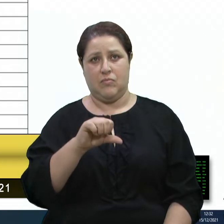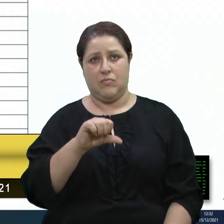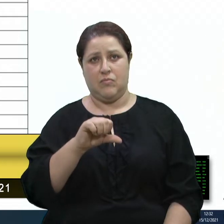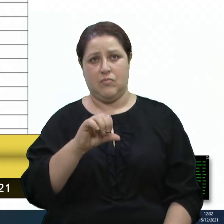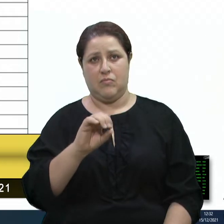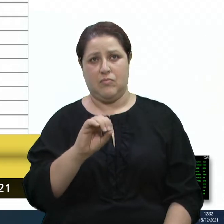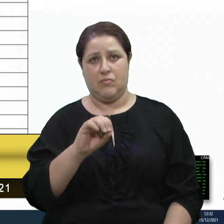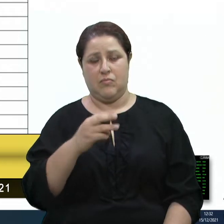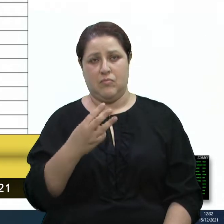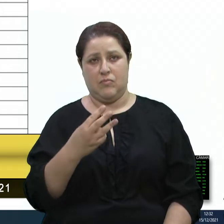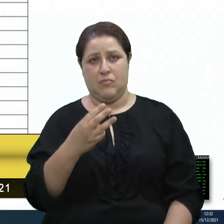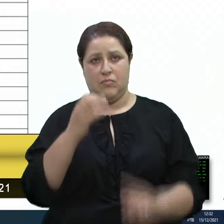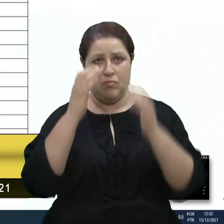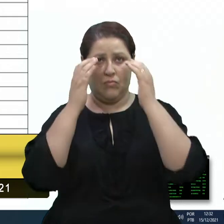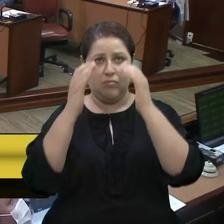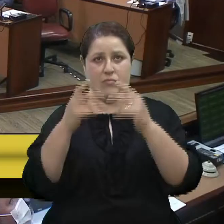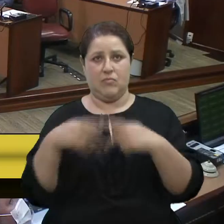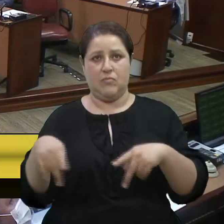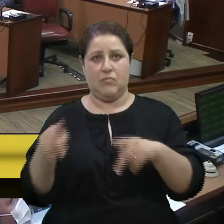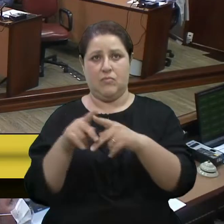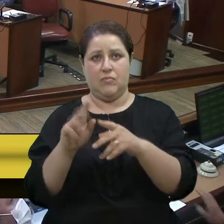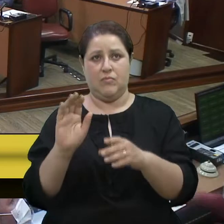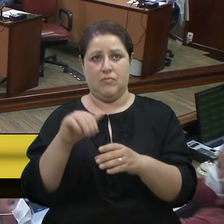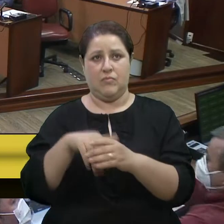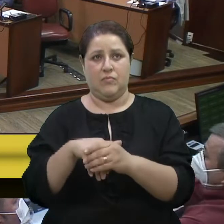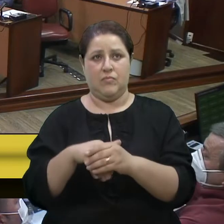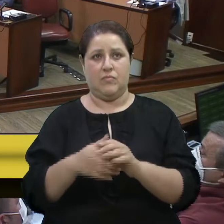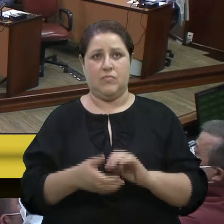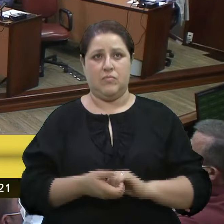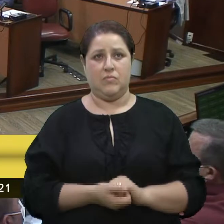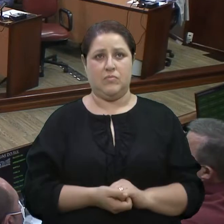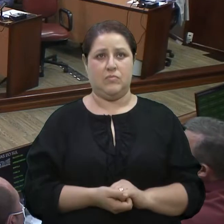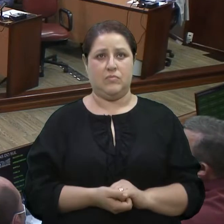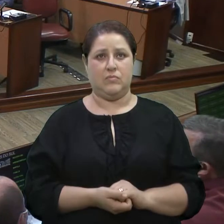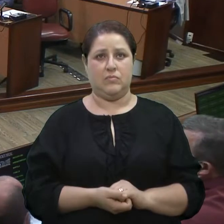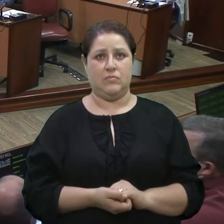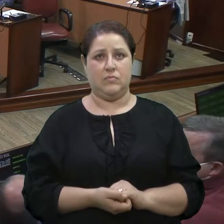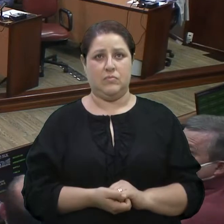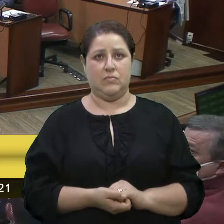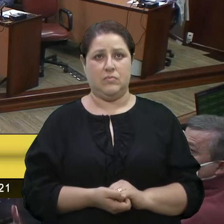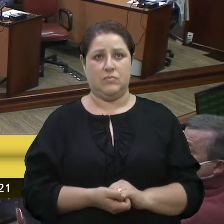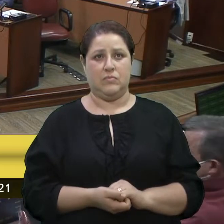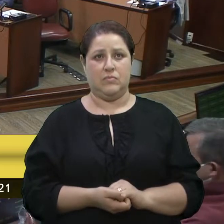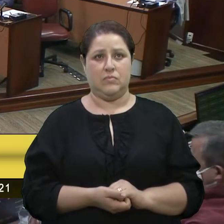Então, respeito a eles. Obrigado. Só para finalizar, senhor presidente,